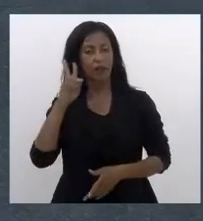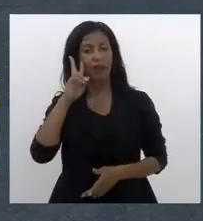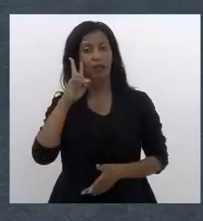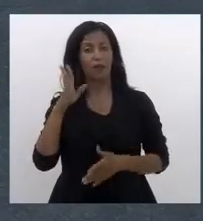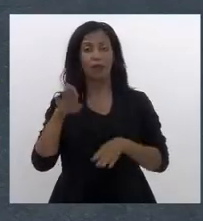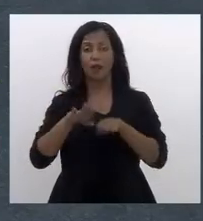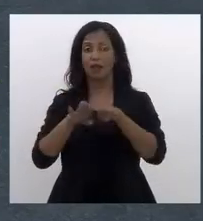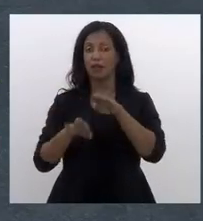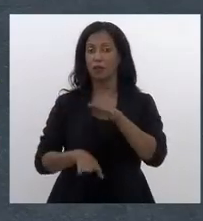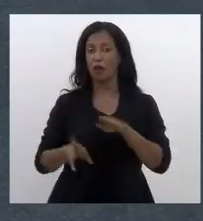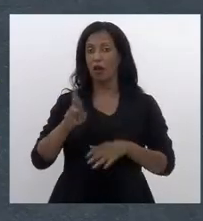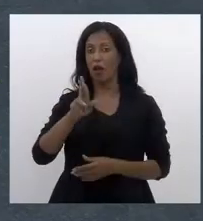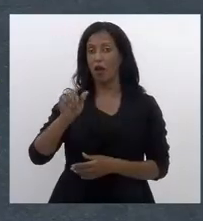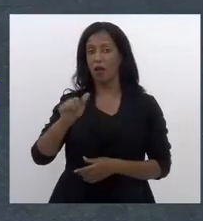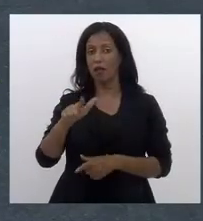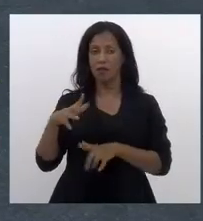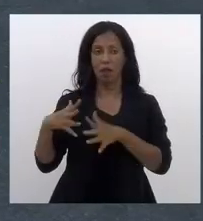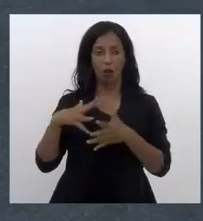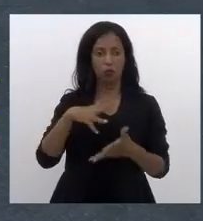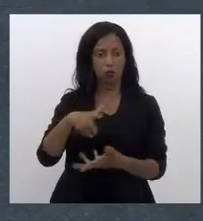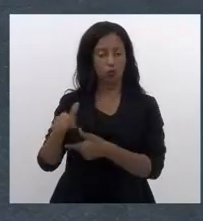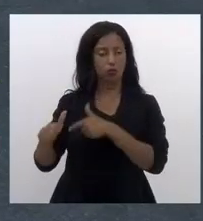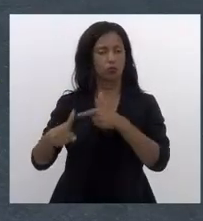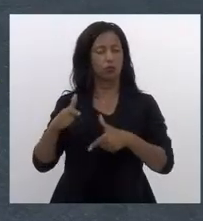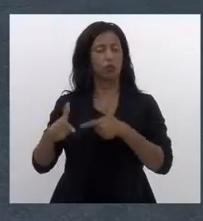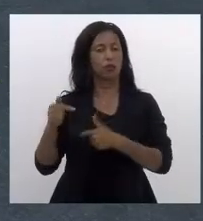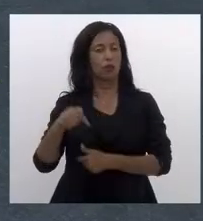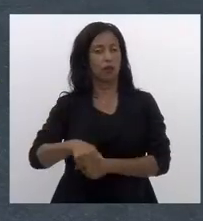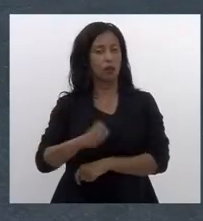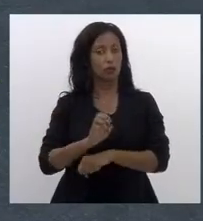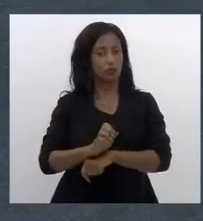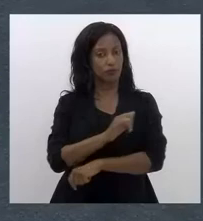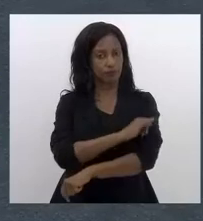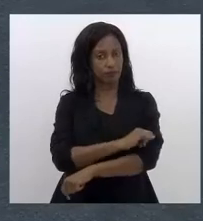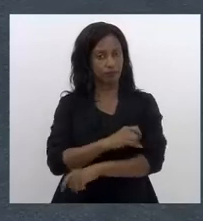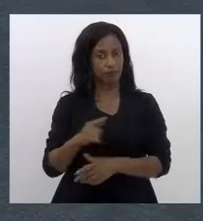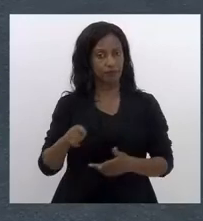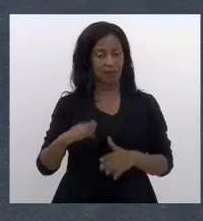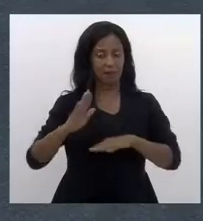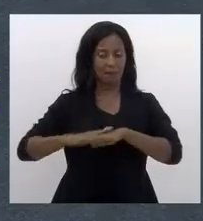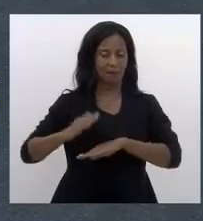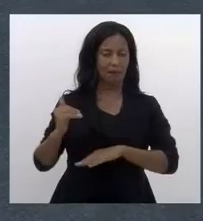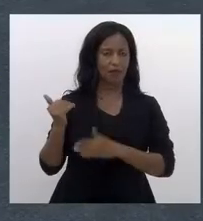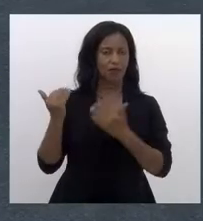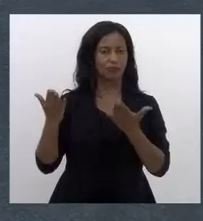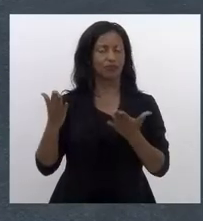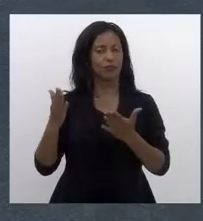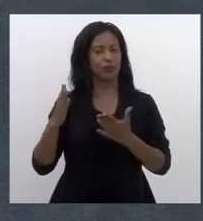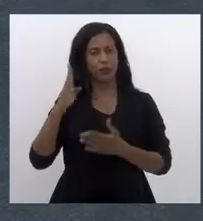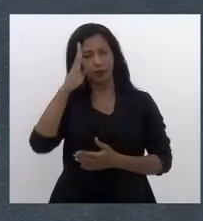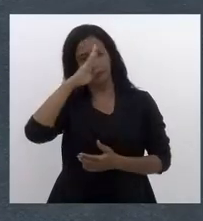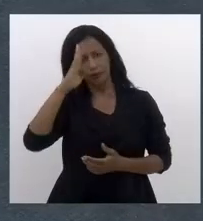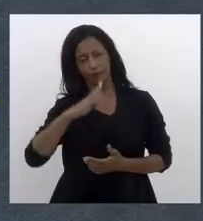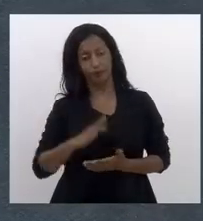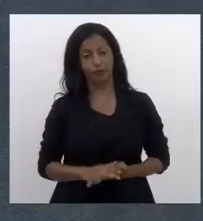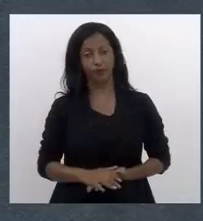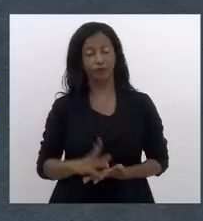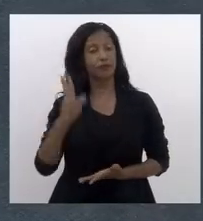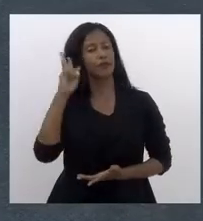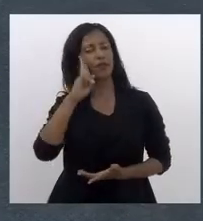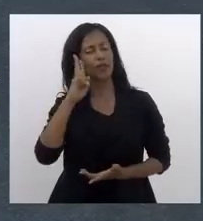que a desigualdade racial no mundo do trabalho, aqui no Estado do Rio de Janeiro, é maior do que no resto do Brasil.